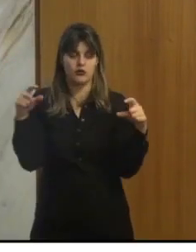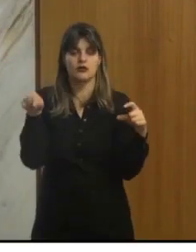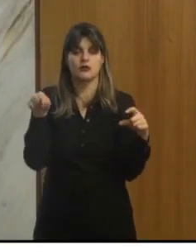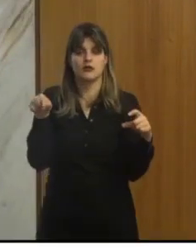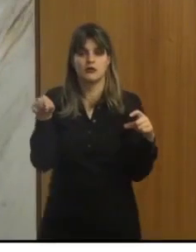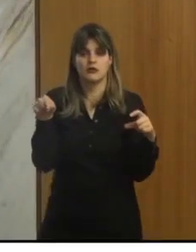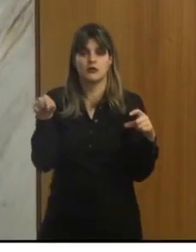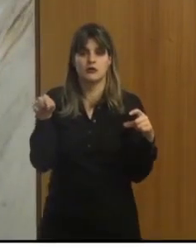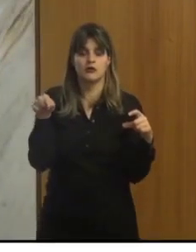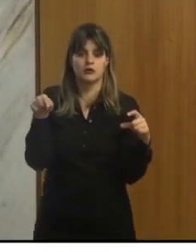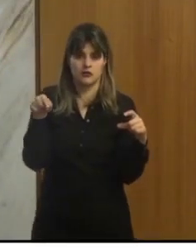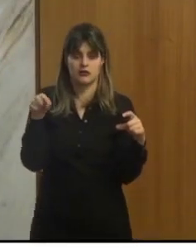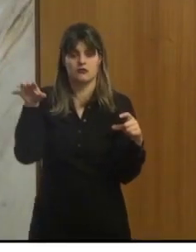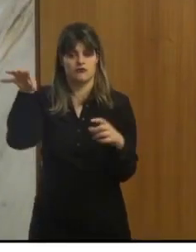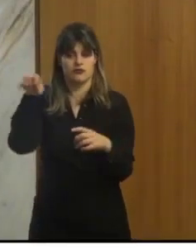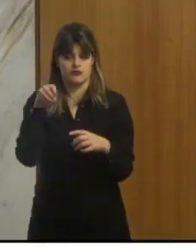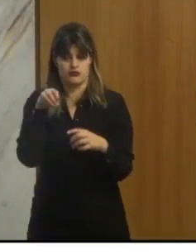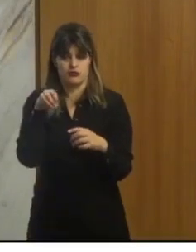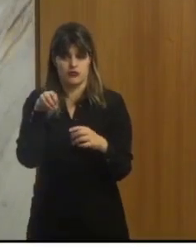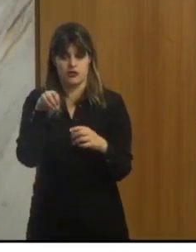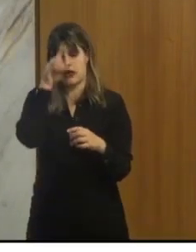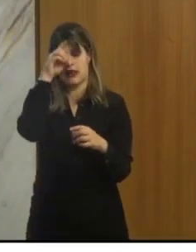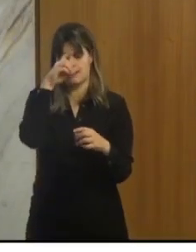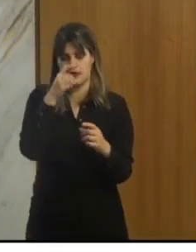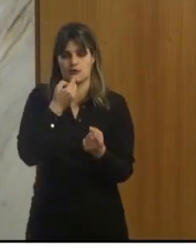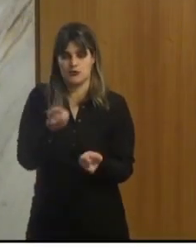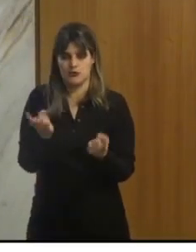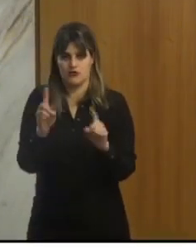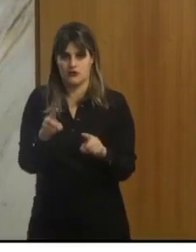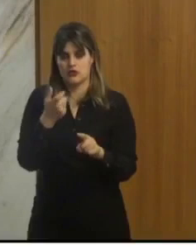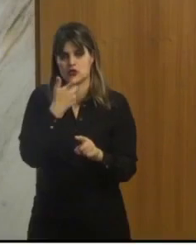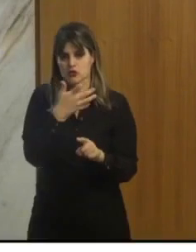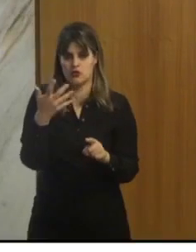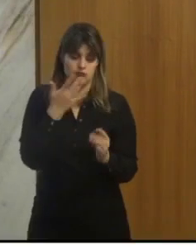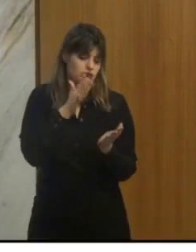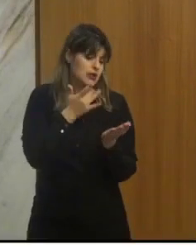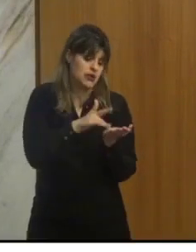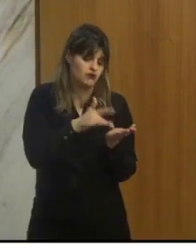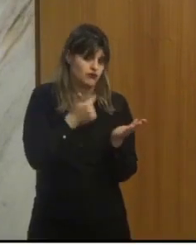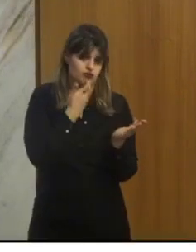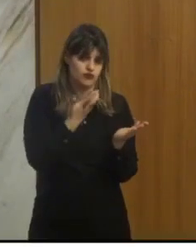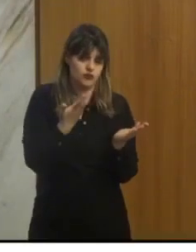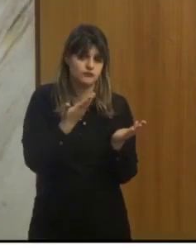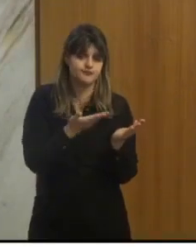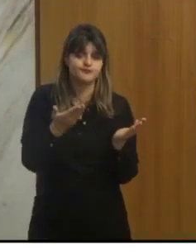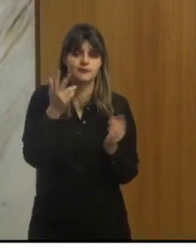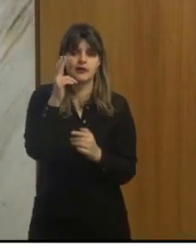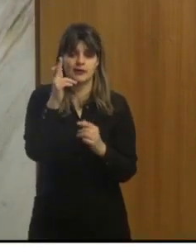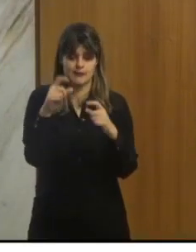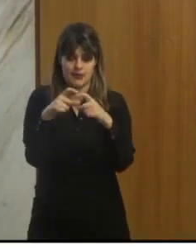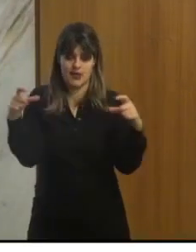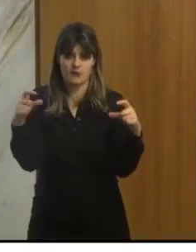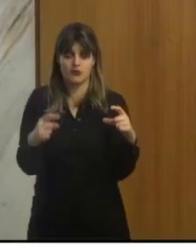aparecem recuperadas, relembradas, como tudo aqui neste livro, aliás. Umas tábuas que